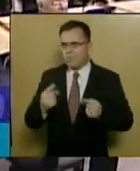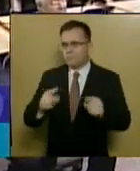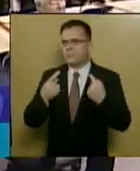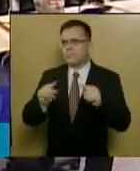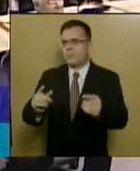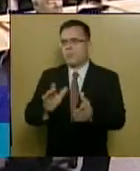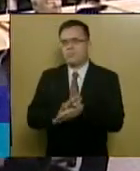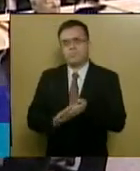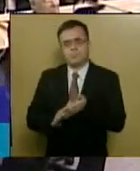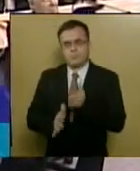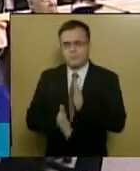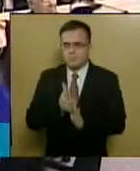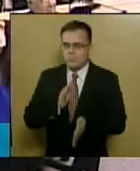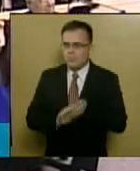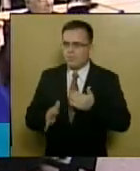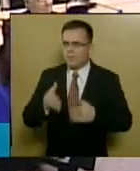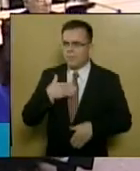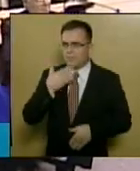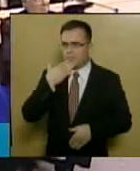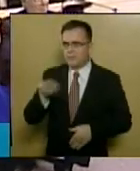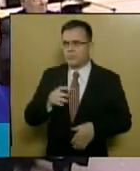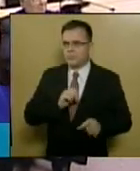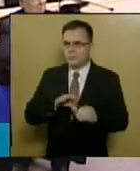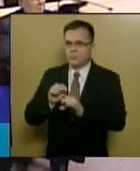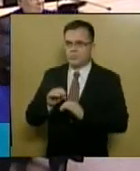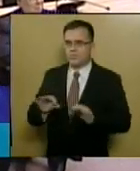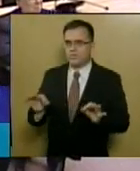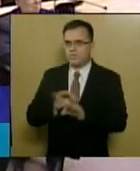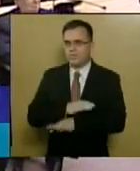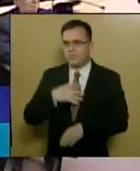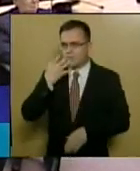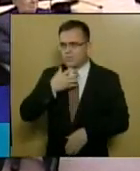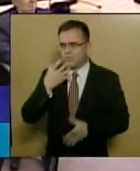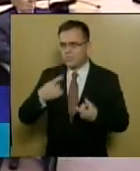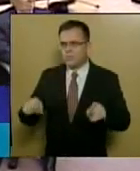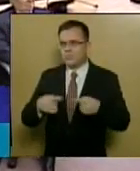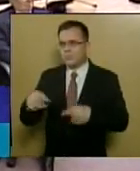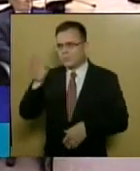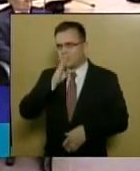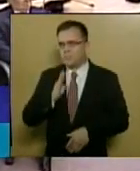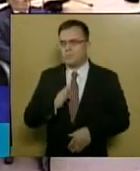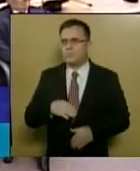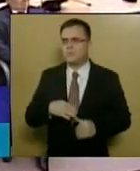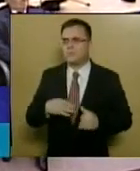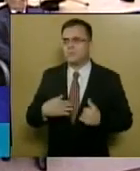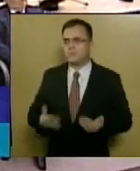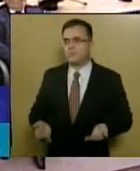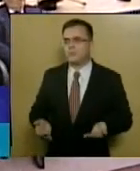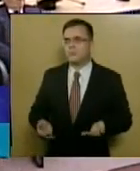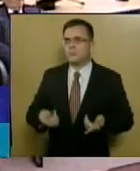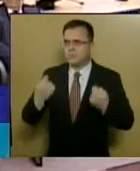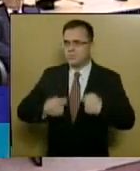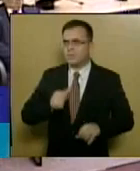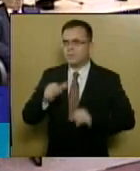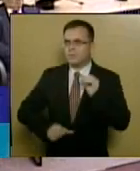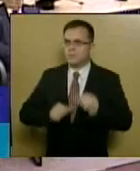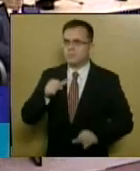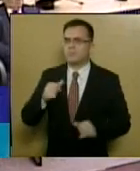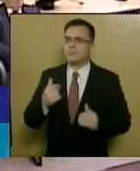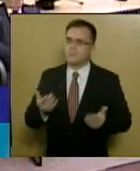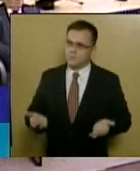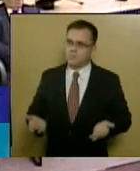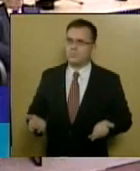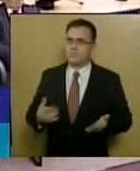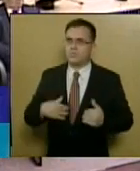pedi, aconselhei que você ensine aos seus alunos a cantarem o hino nacional. Nós temos que mudar isso. Eu estudei